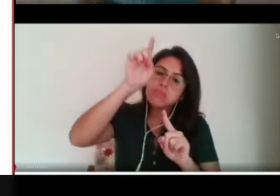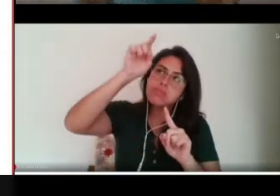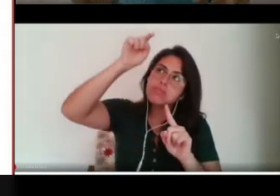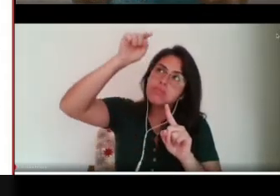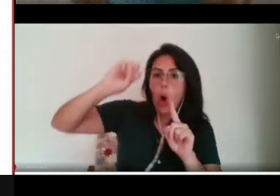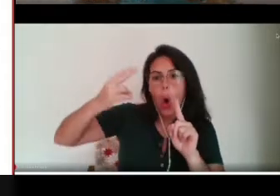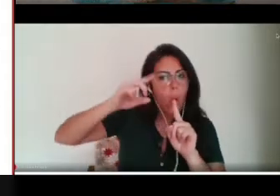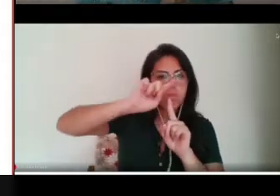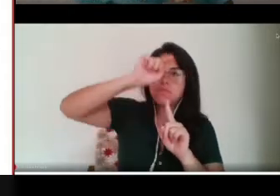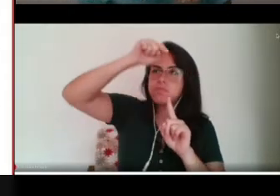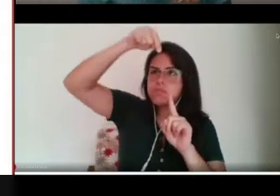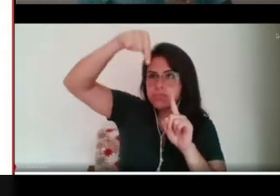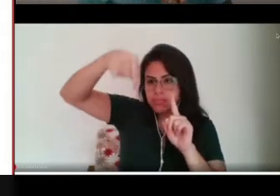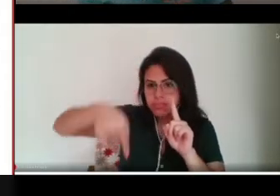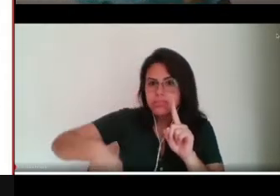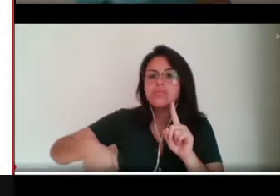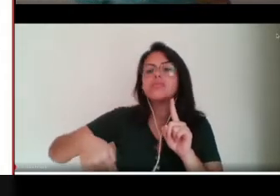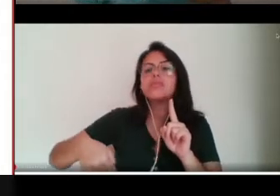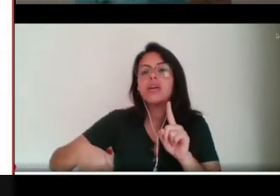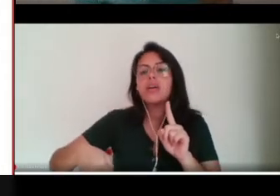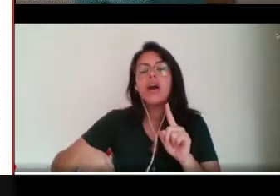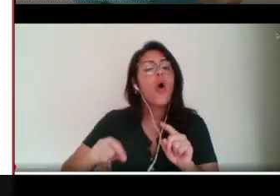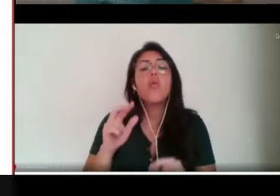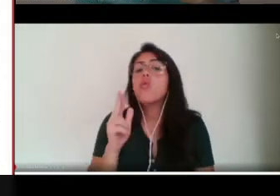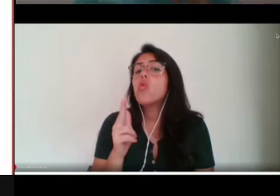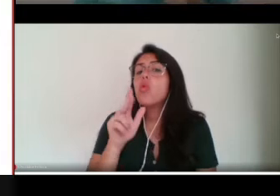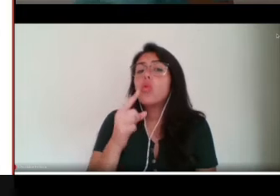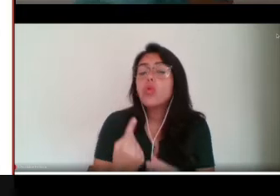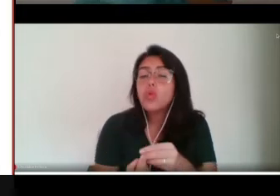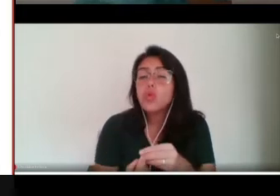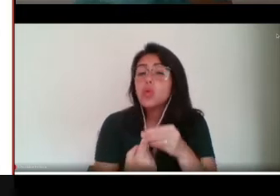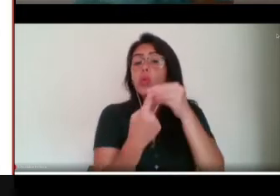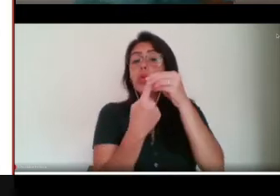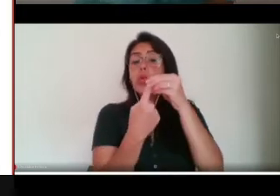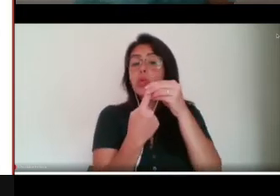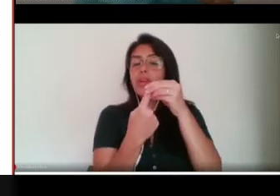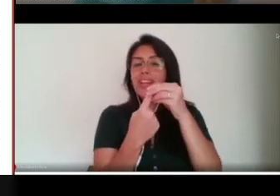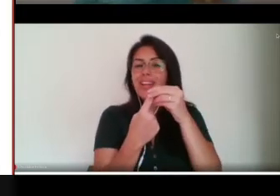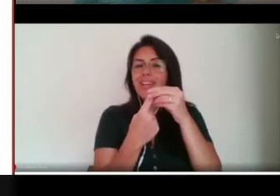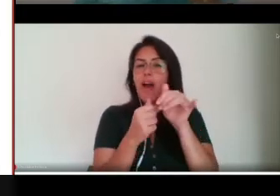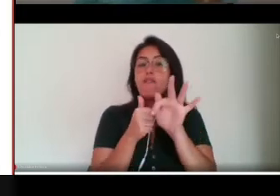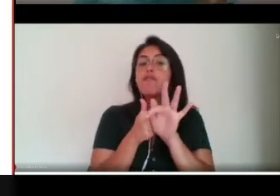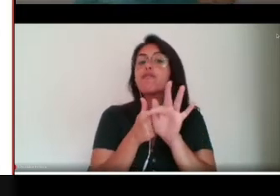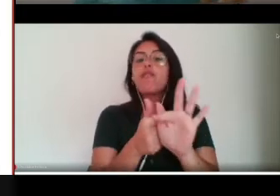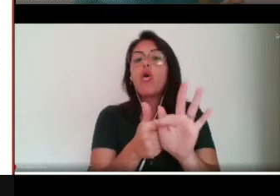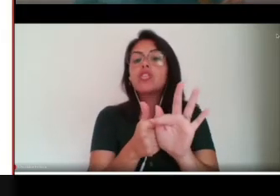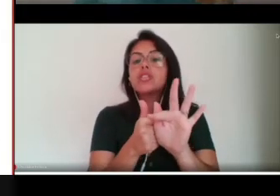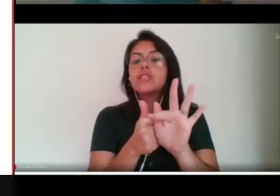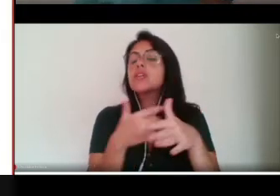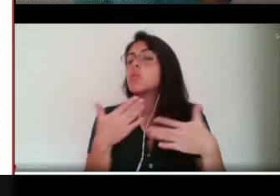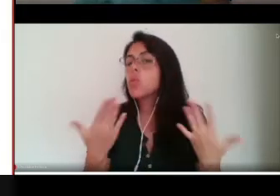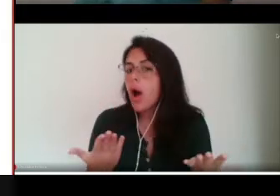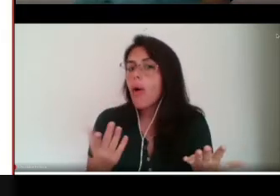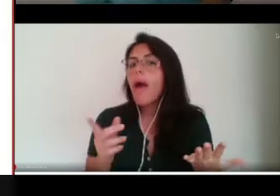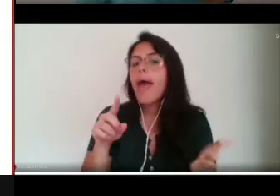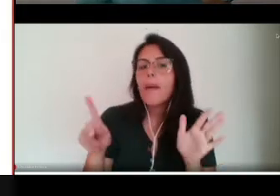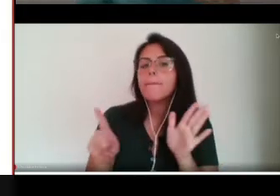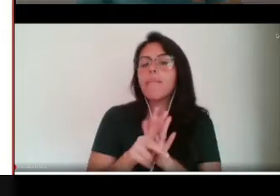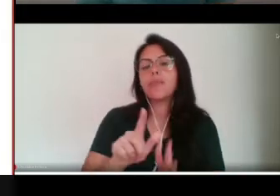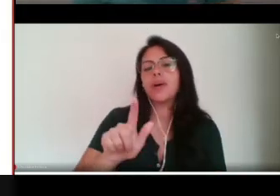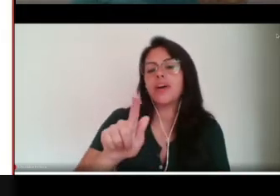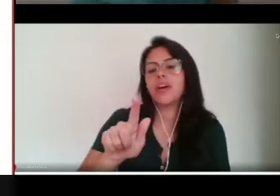única força que atua é a força gravitacional. É claro que aqui eu estou tratando um movimento de queda livre. Isso não